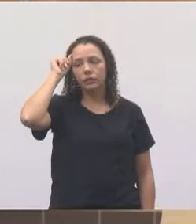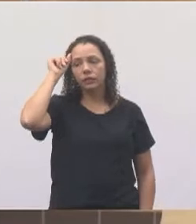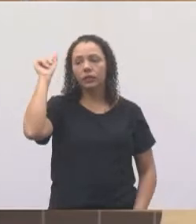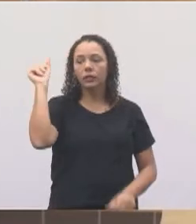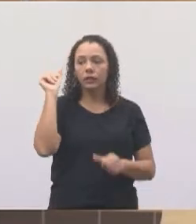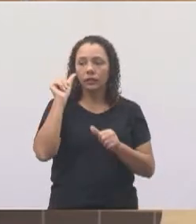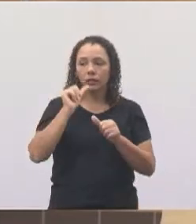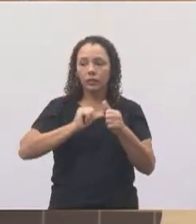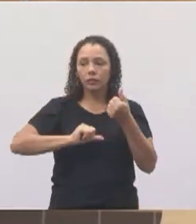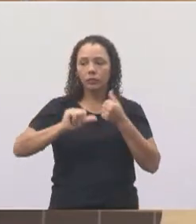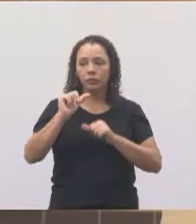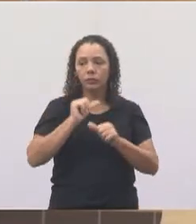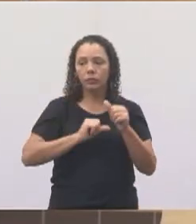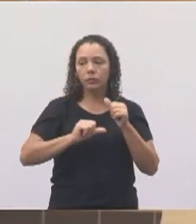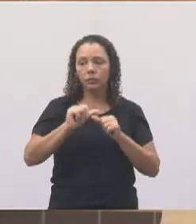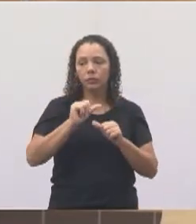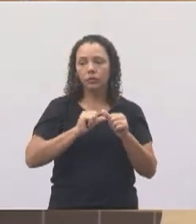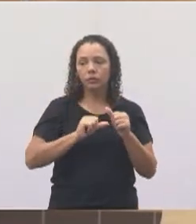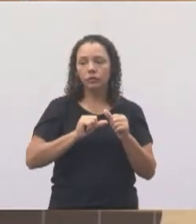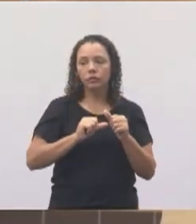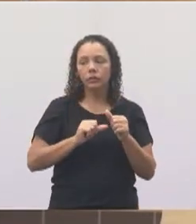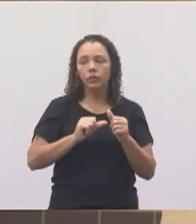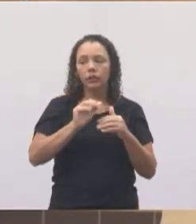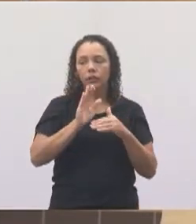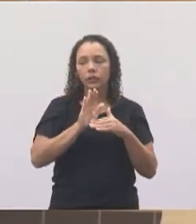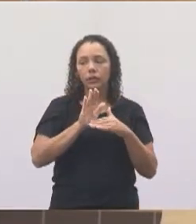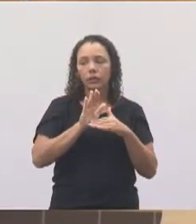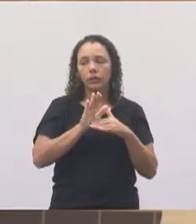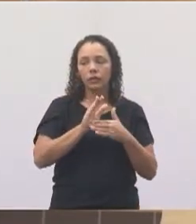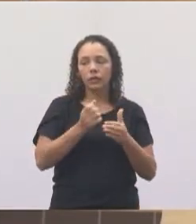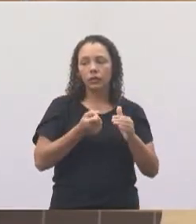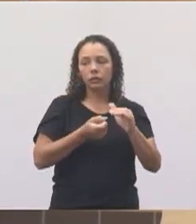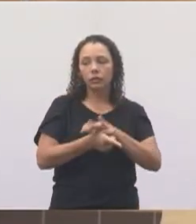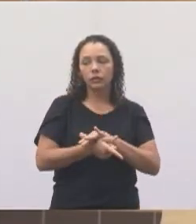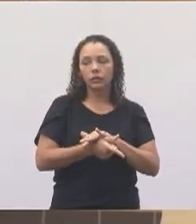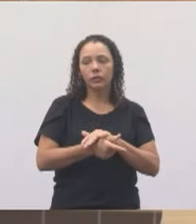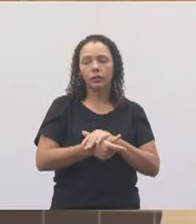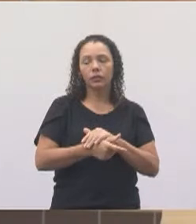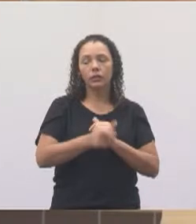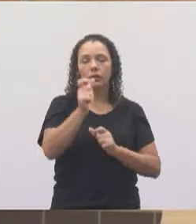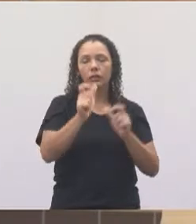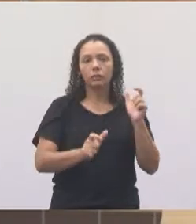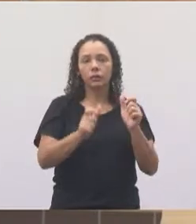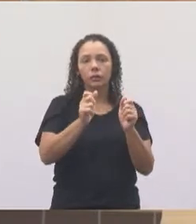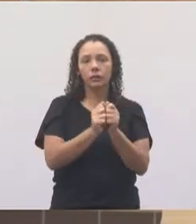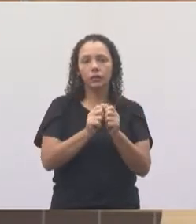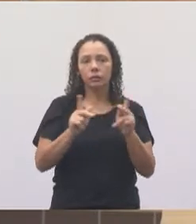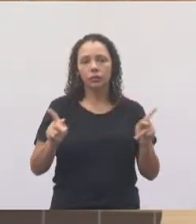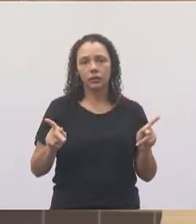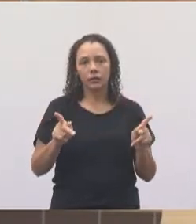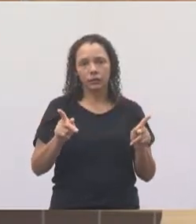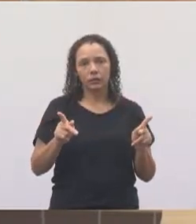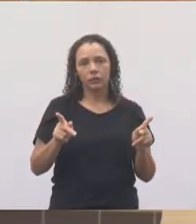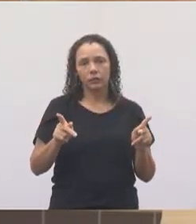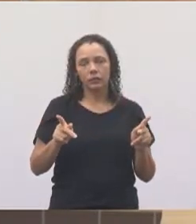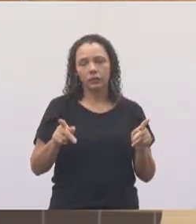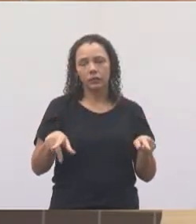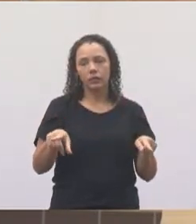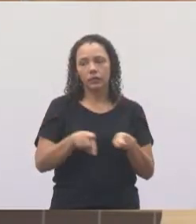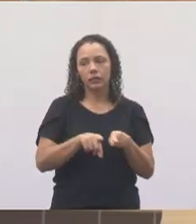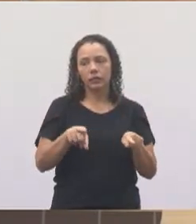a contribuição dos aposentados, das aposentadas do município de Jacareí. E vai ao